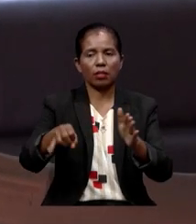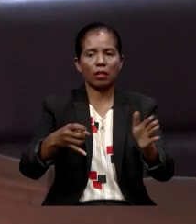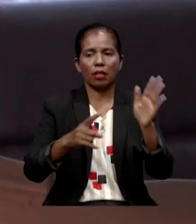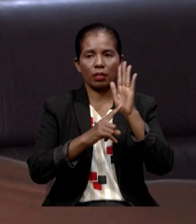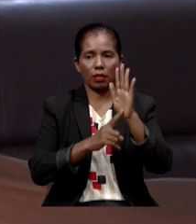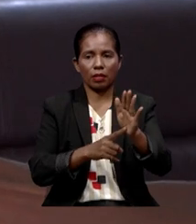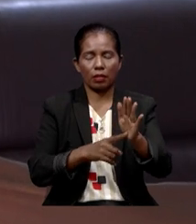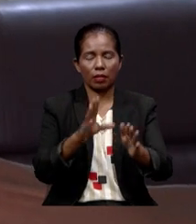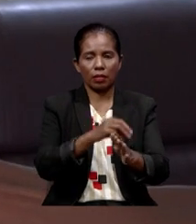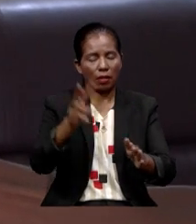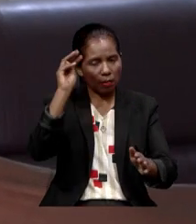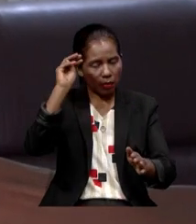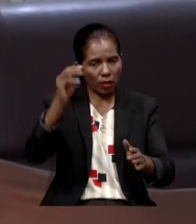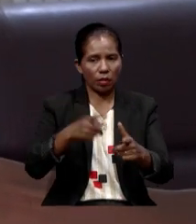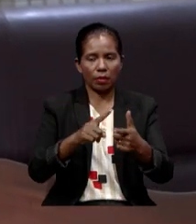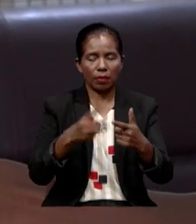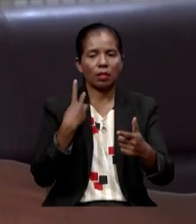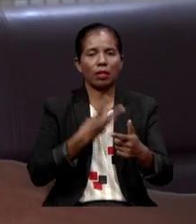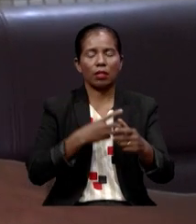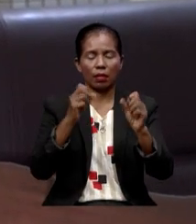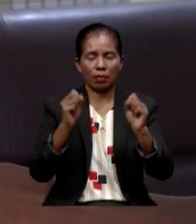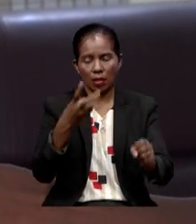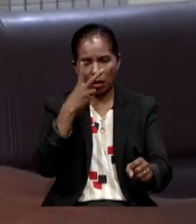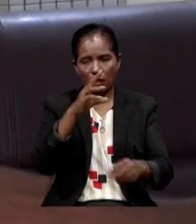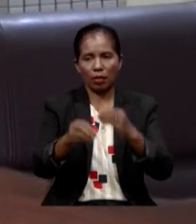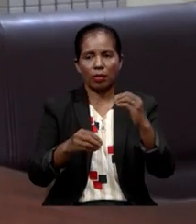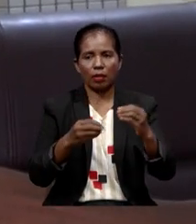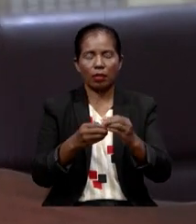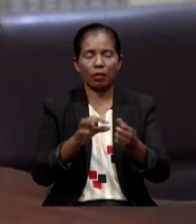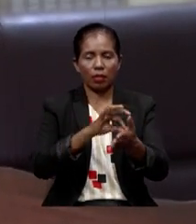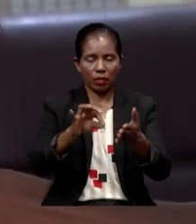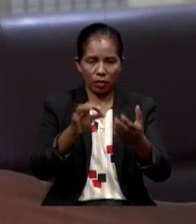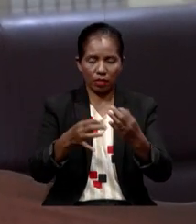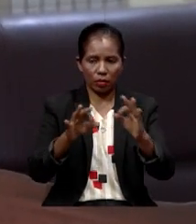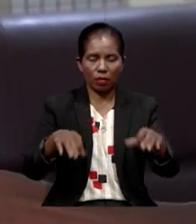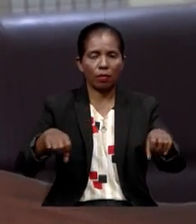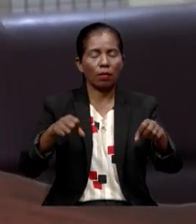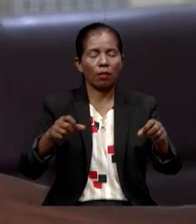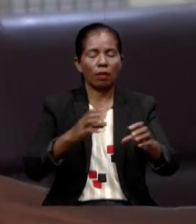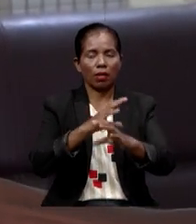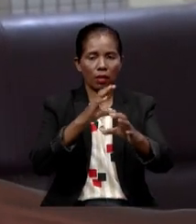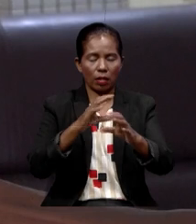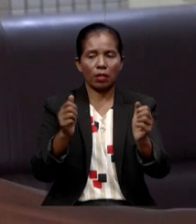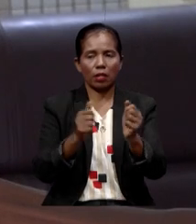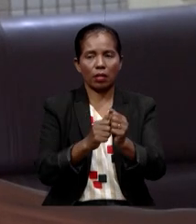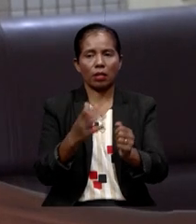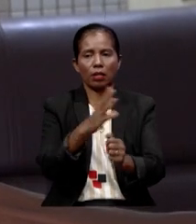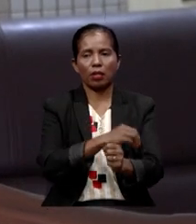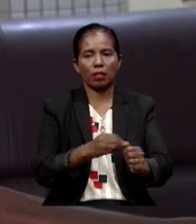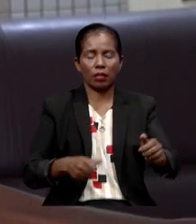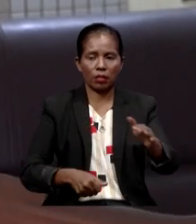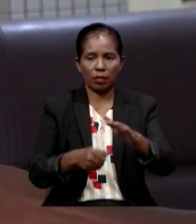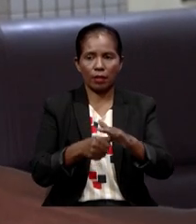baia, Excelência Senhor Ministro, para depois também resolver. A registra roto a motor carete ser neve, mas durante ne circula